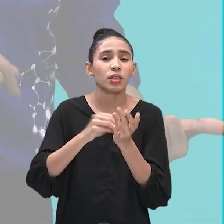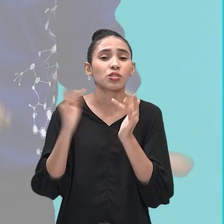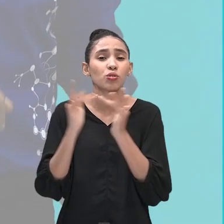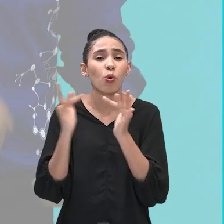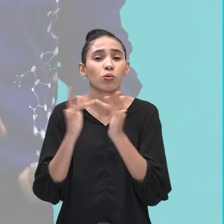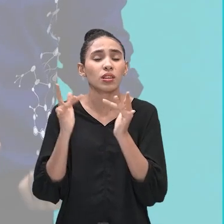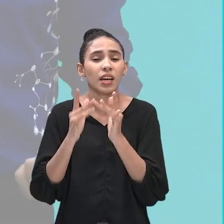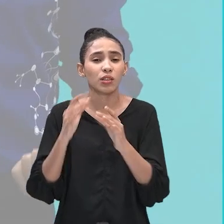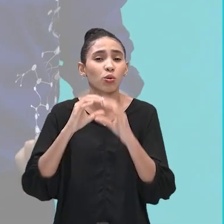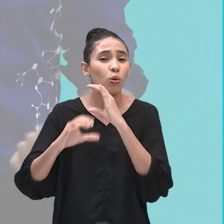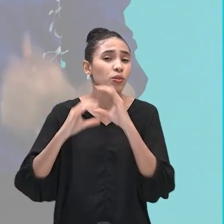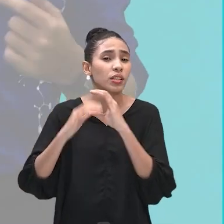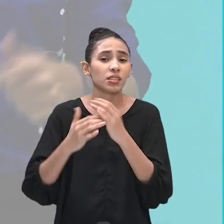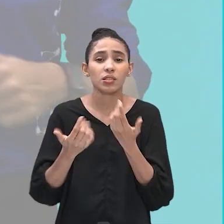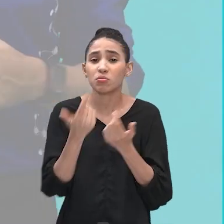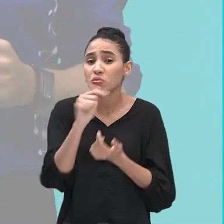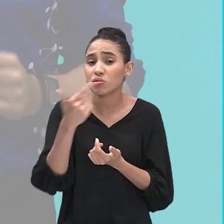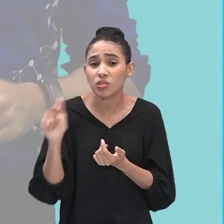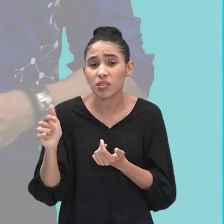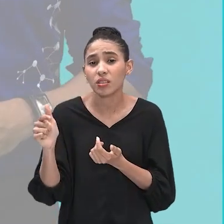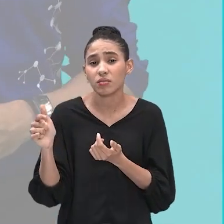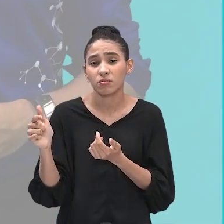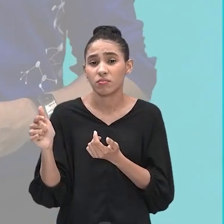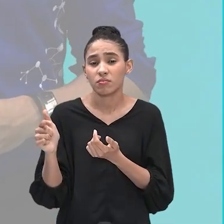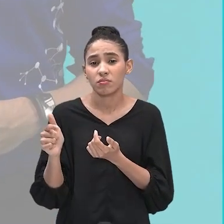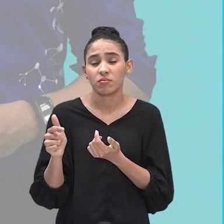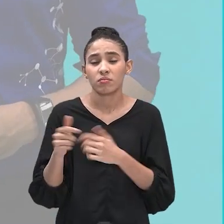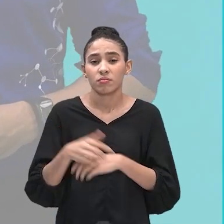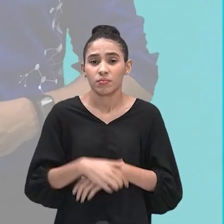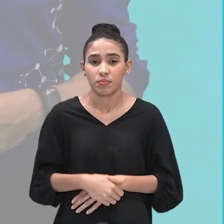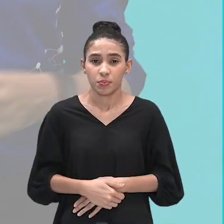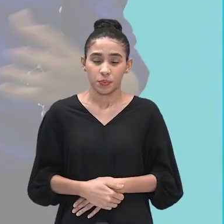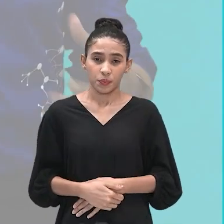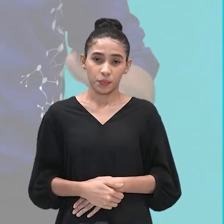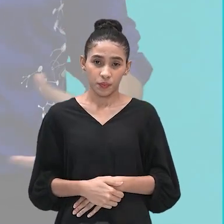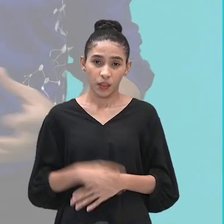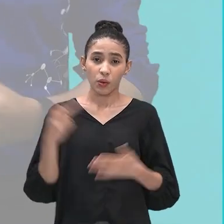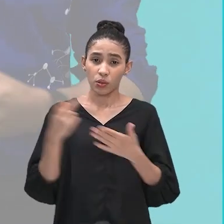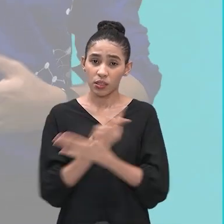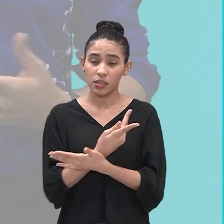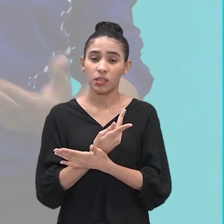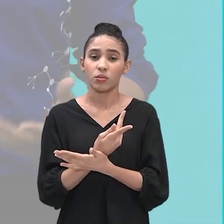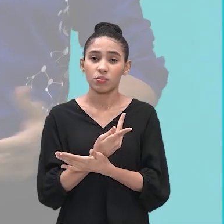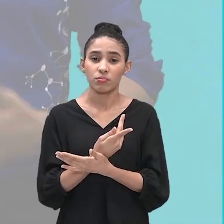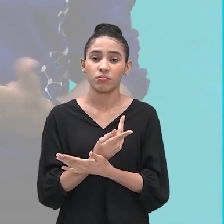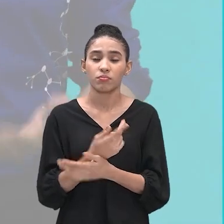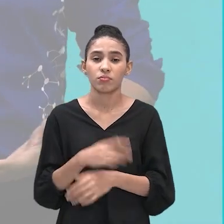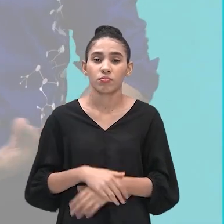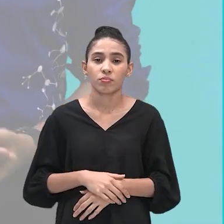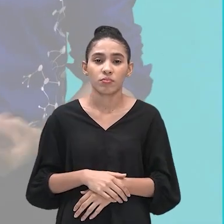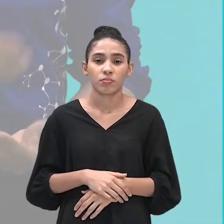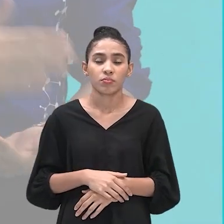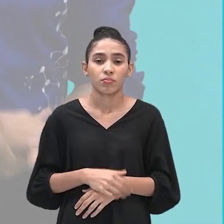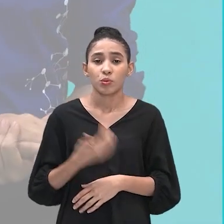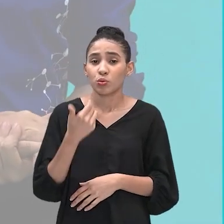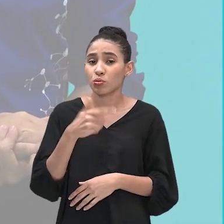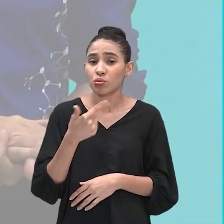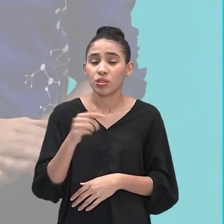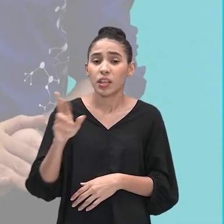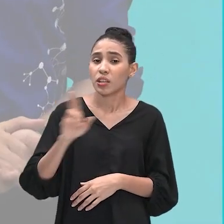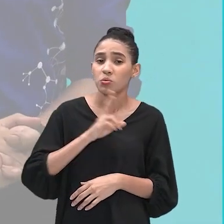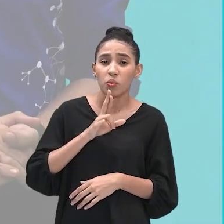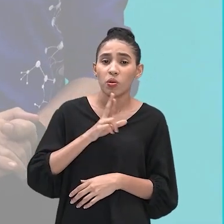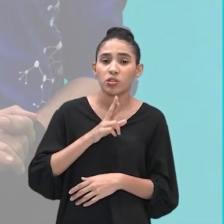o mais chateado, né? Foi a falta de comunicação que acontecia ali, que ele não obtinha ali aquela